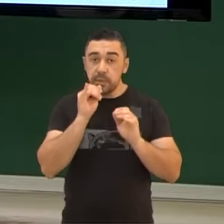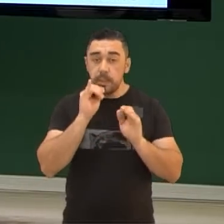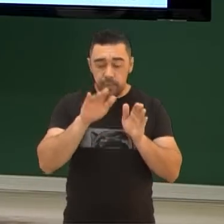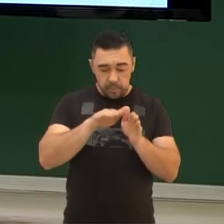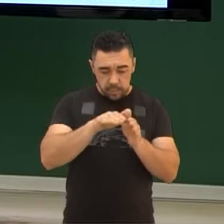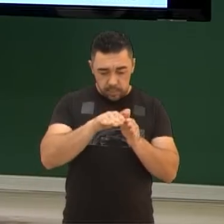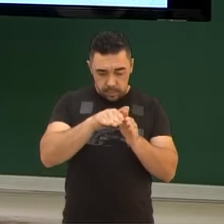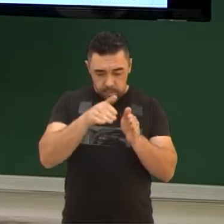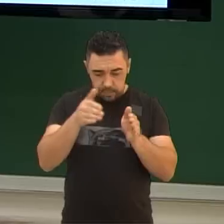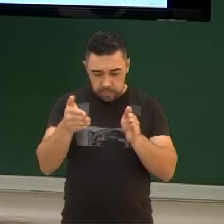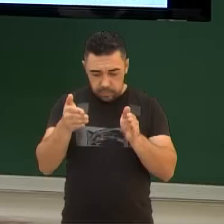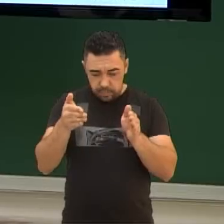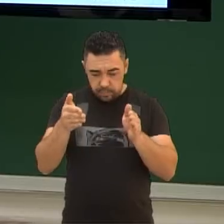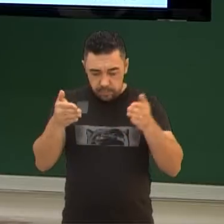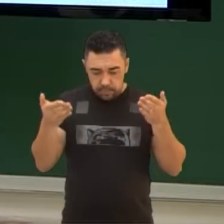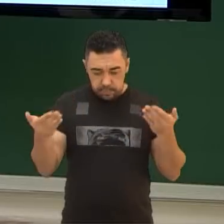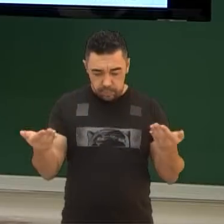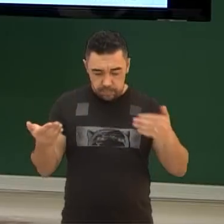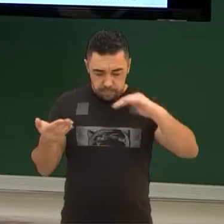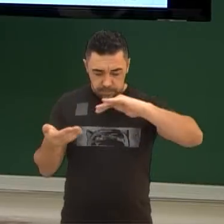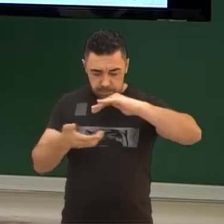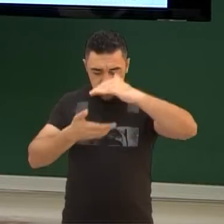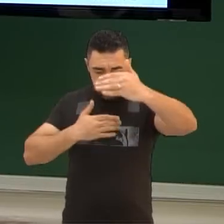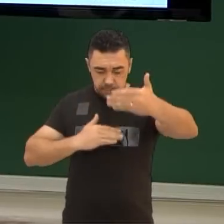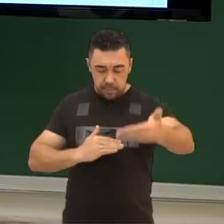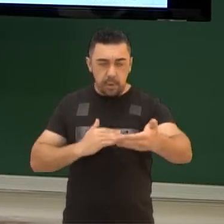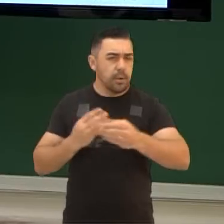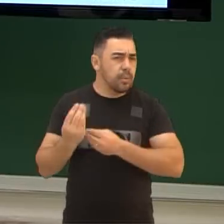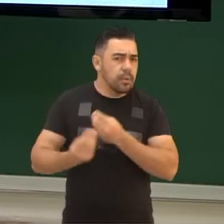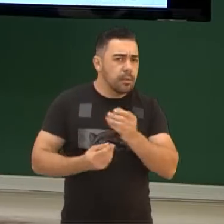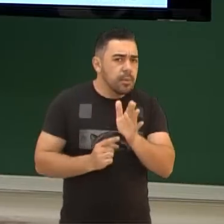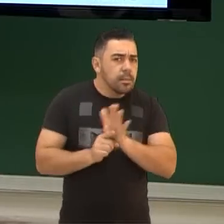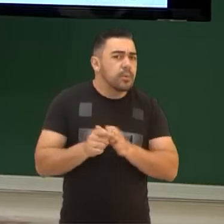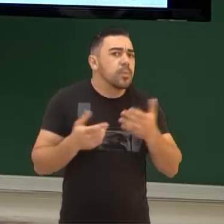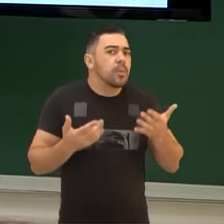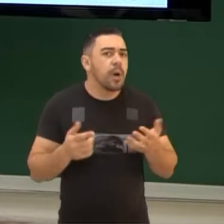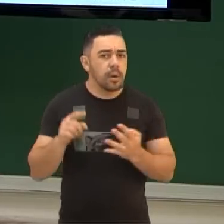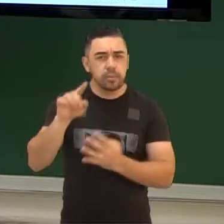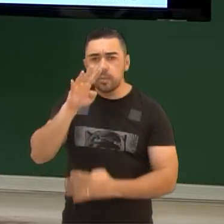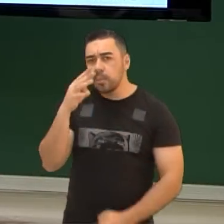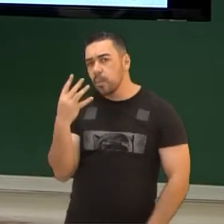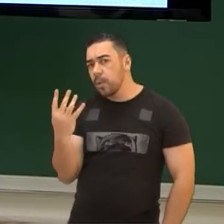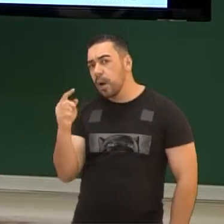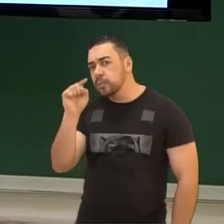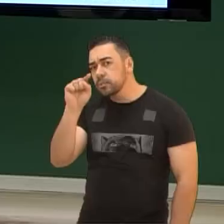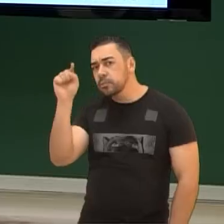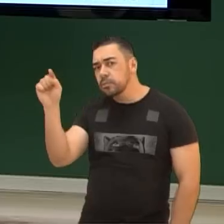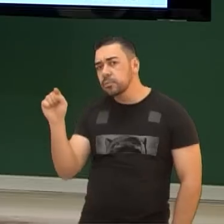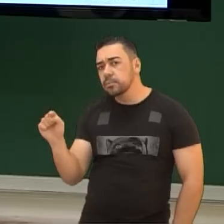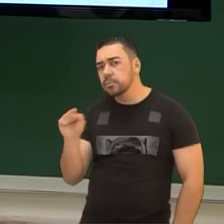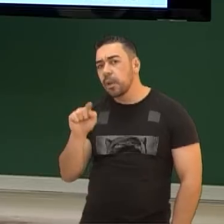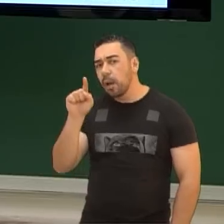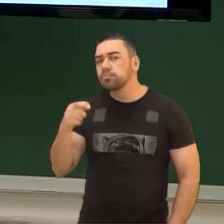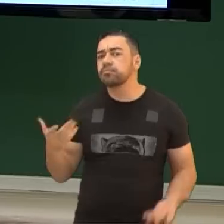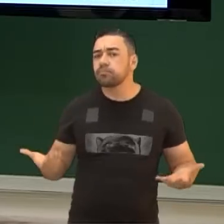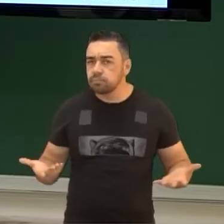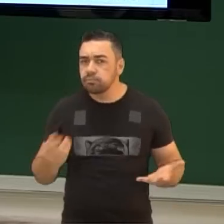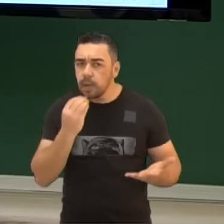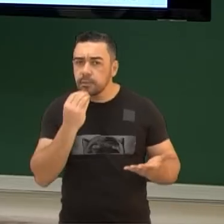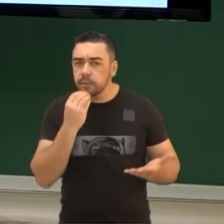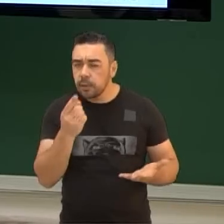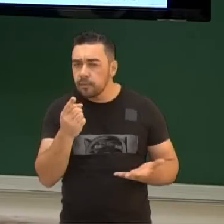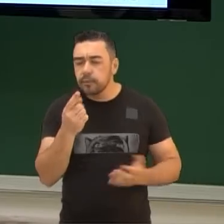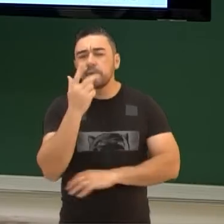planificação, assim que eu chamo. Então, qual dessas 4 aqui será que representa essa planificação? Vamos tentar aqui com a professora? Qual